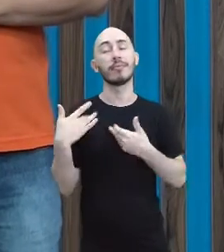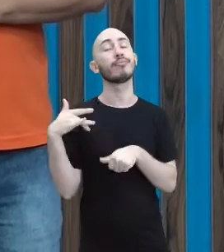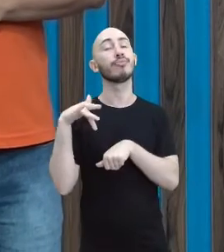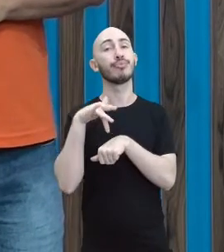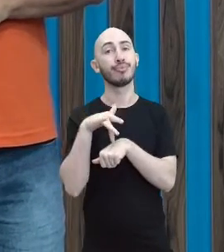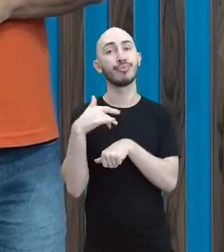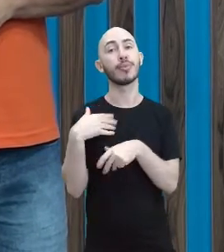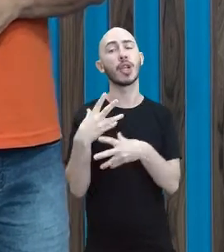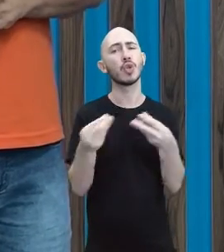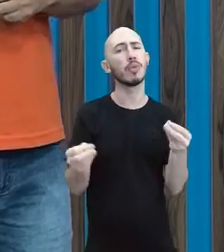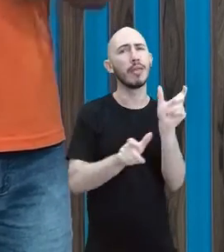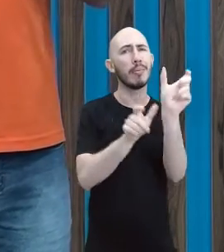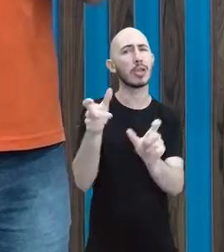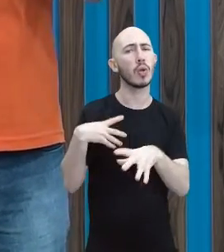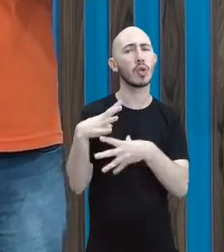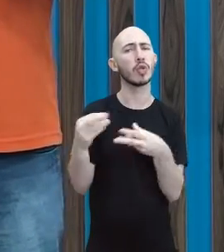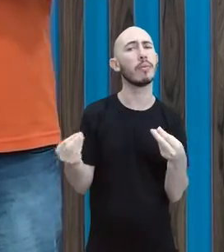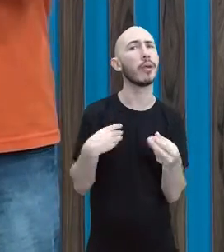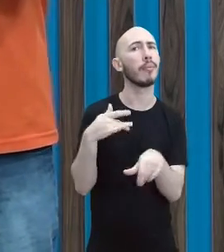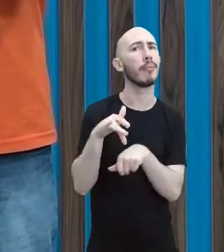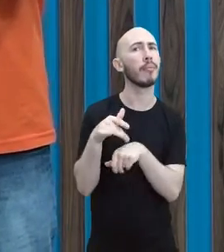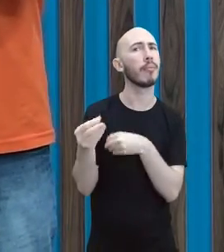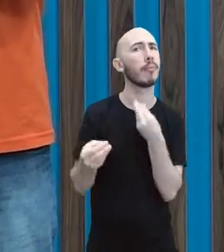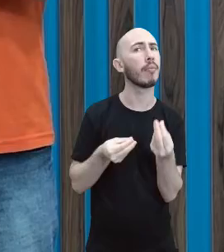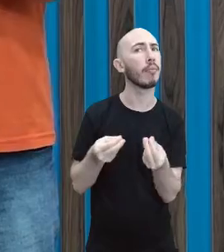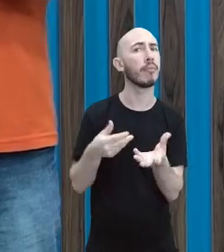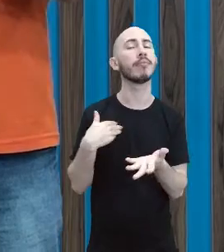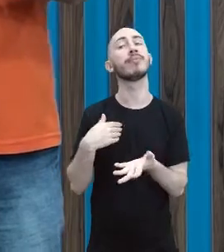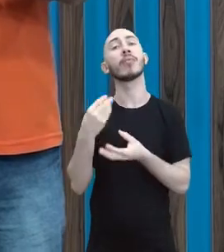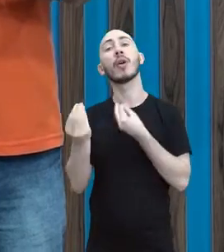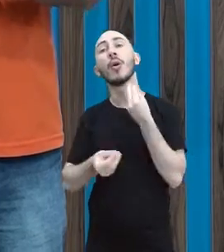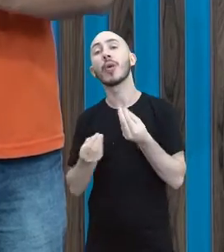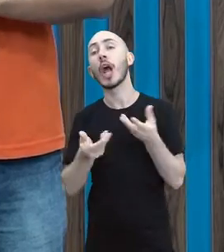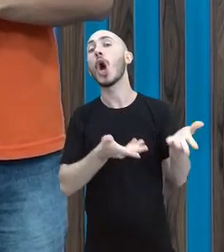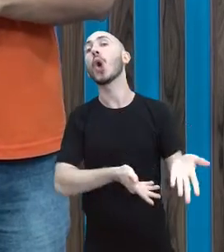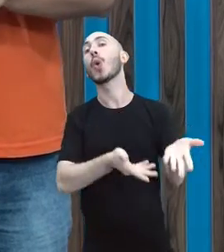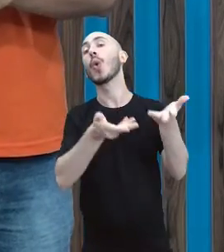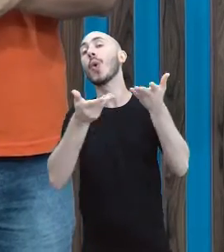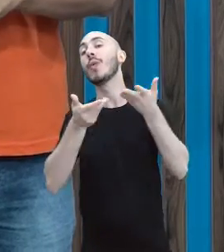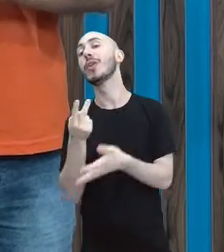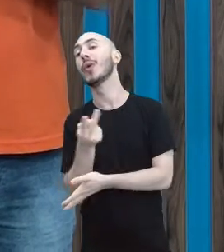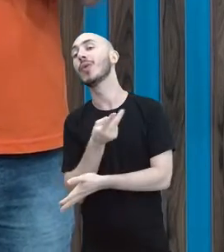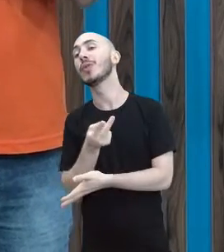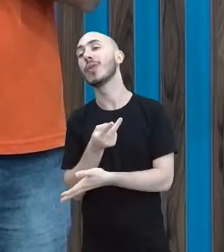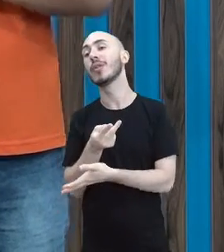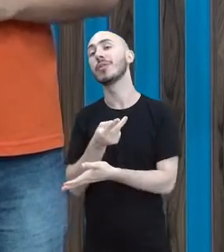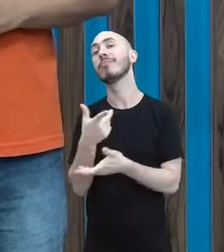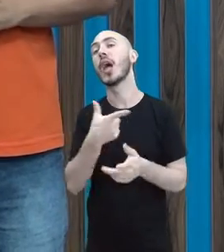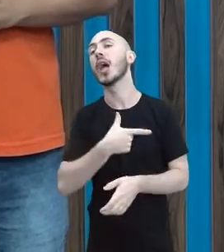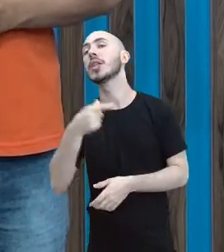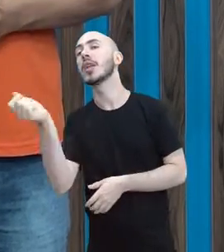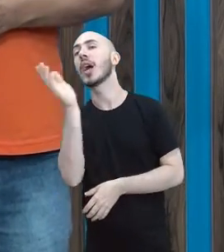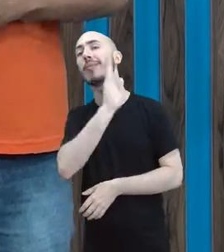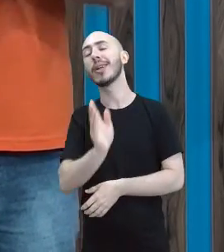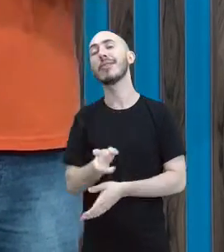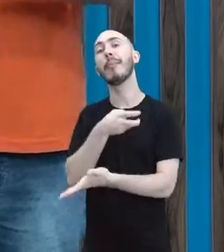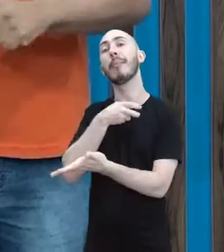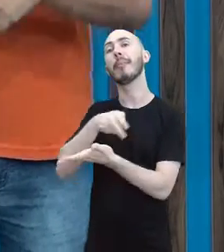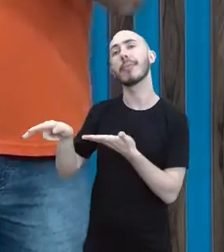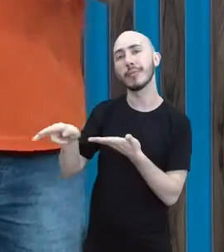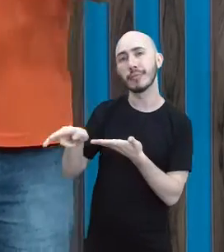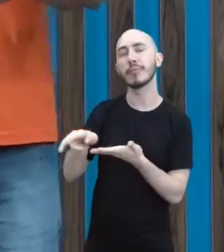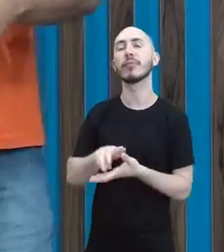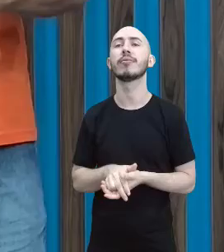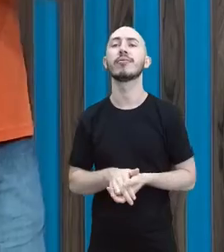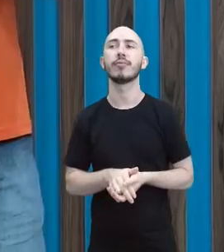aí. Acabaram convidando, é melhor vocês saírem do país, para não acontecer coisas com vocês de ruim, então vamos embora, tá? Então foi justamente